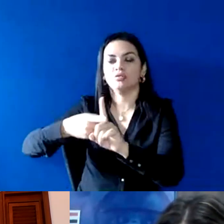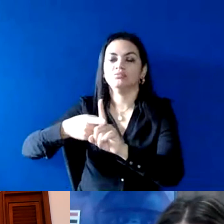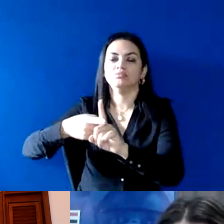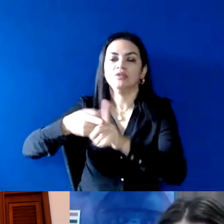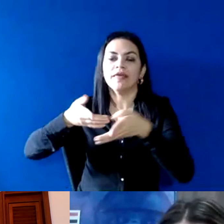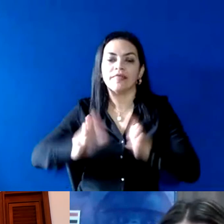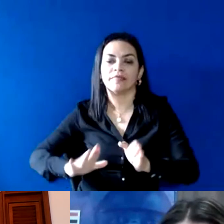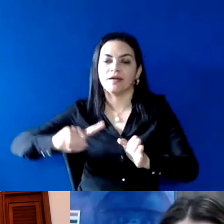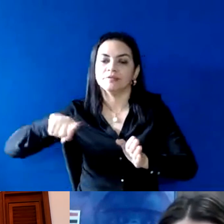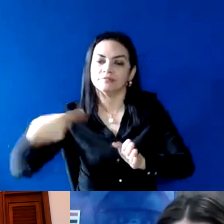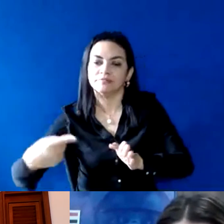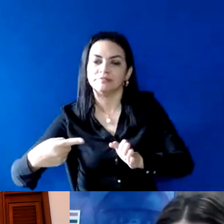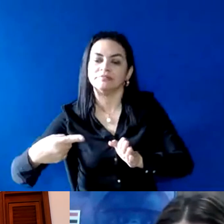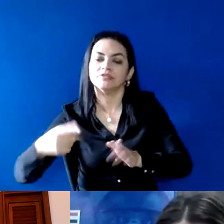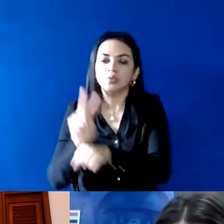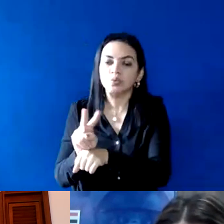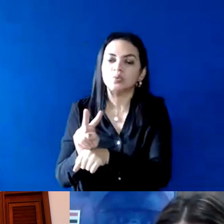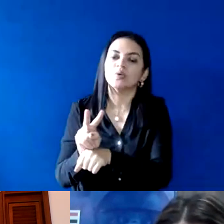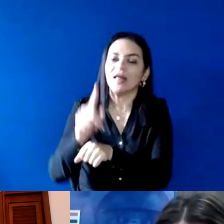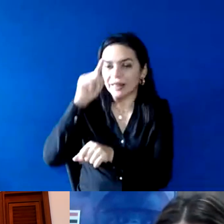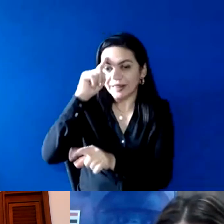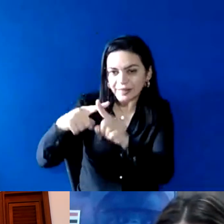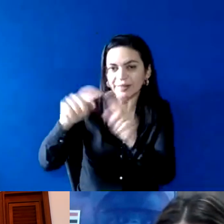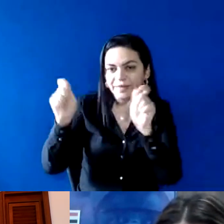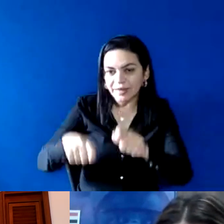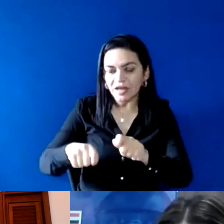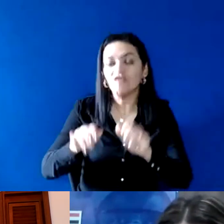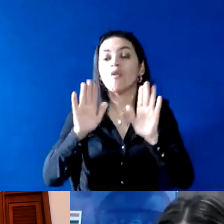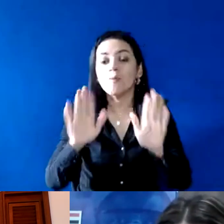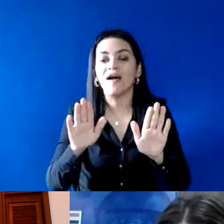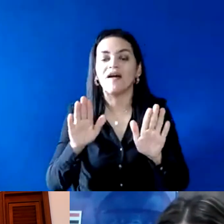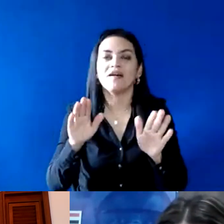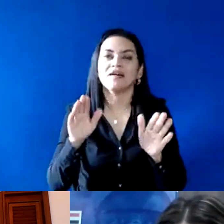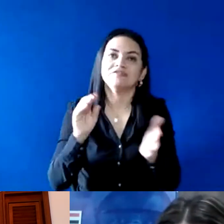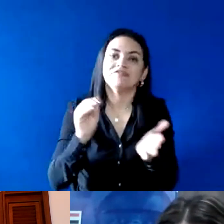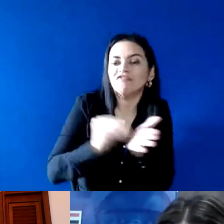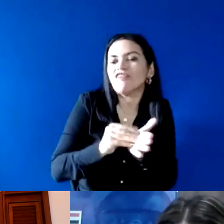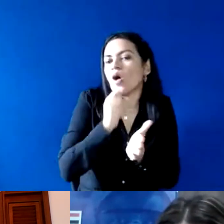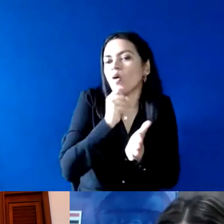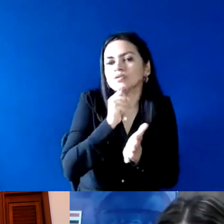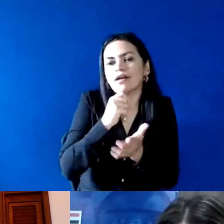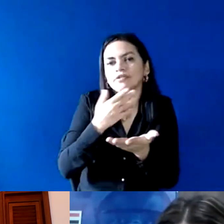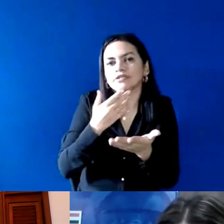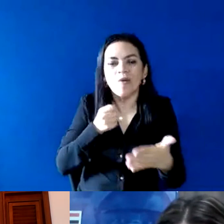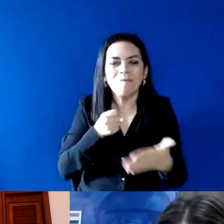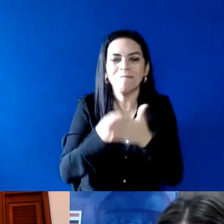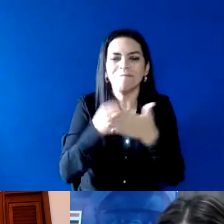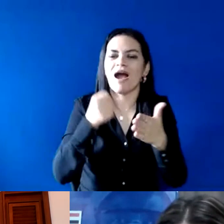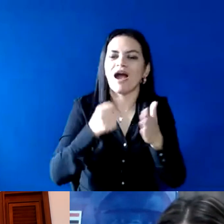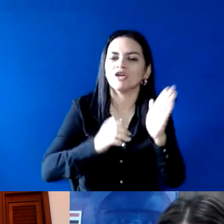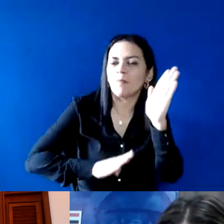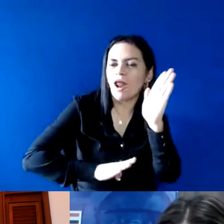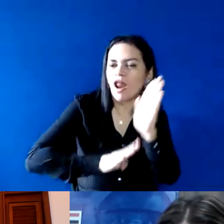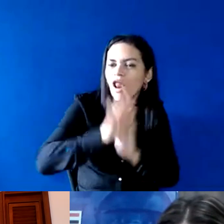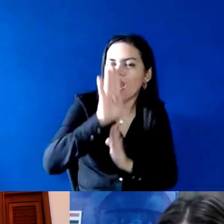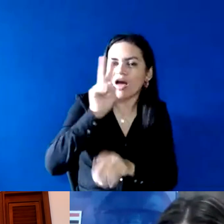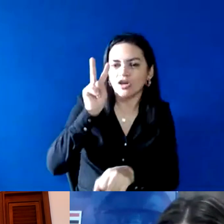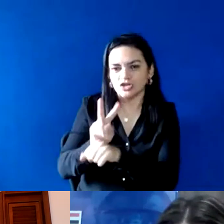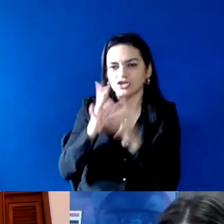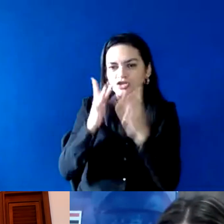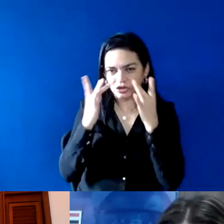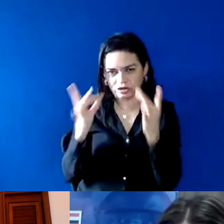essa potencialidade, porém ela ainda não tem impactado efetivamente nos indicadores de atenção